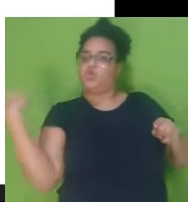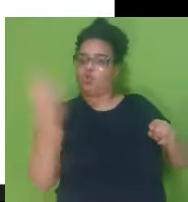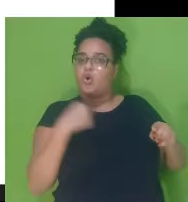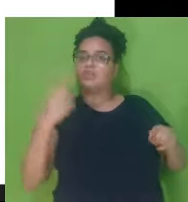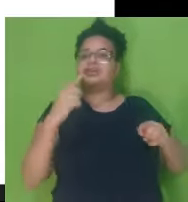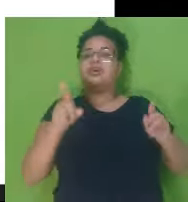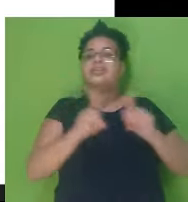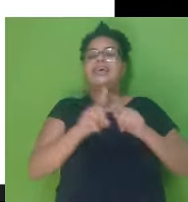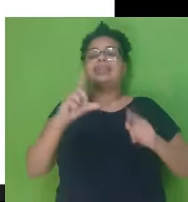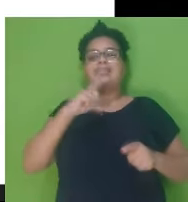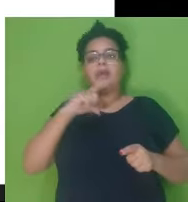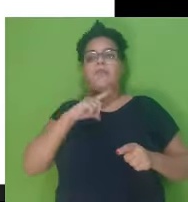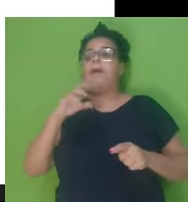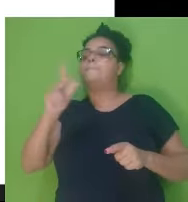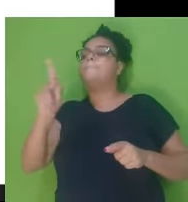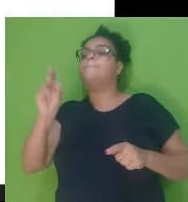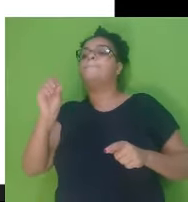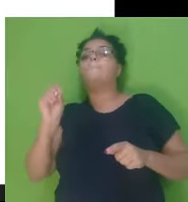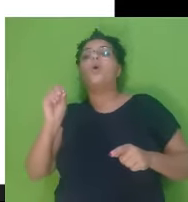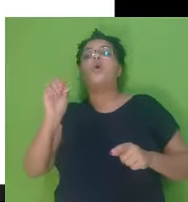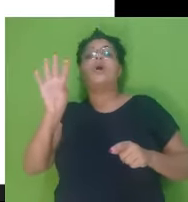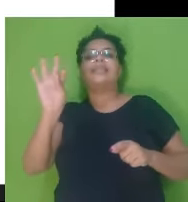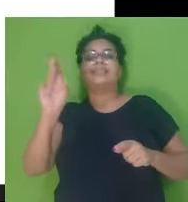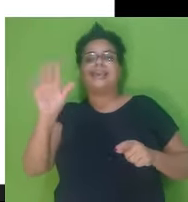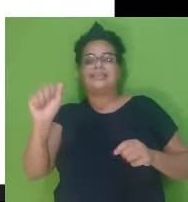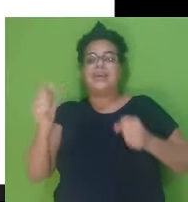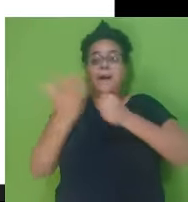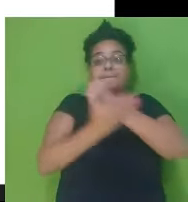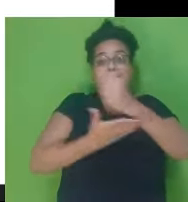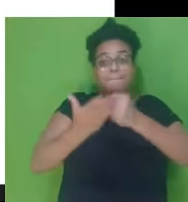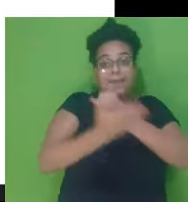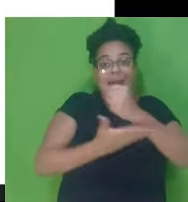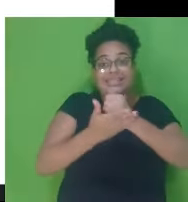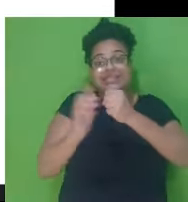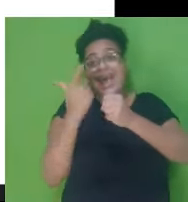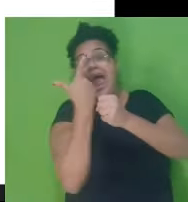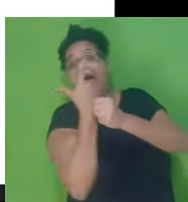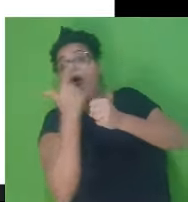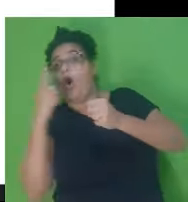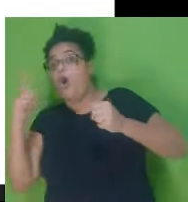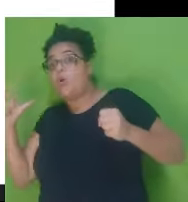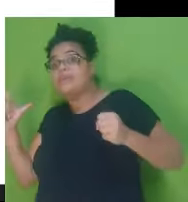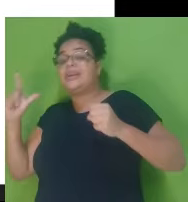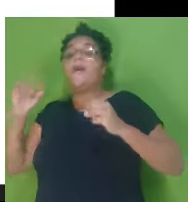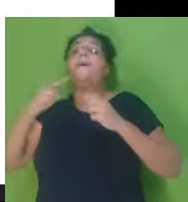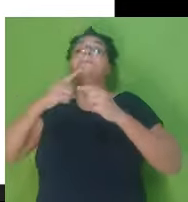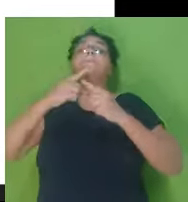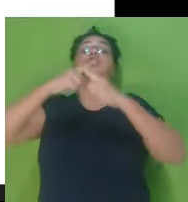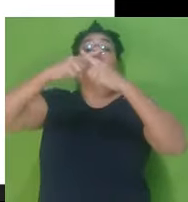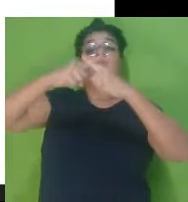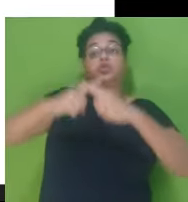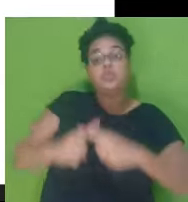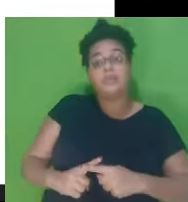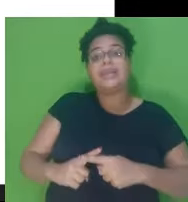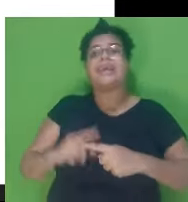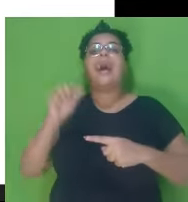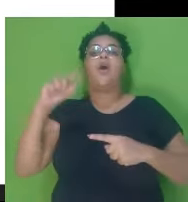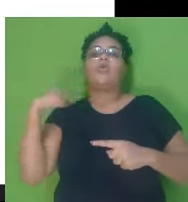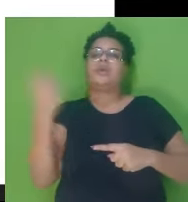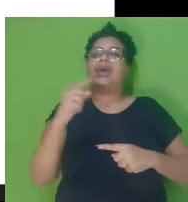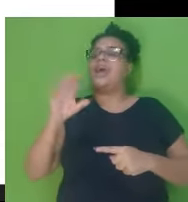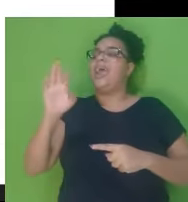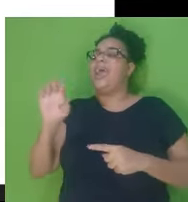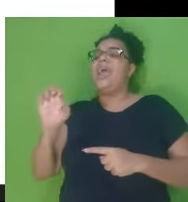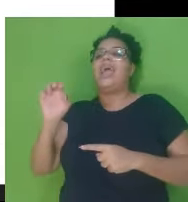quando a gente tem uma potência cuja base é outra potência, a gente pode multiplicar esses expoentes,